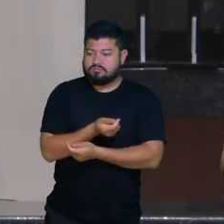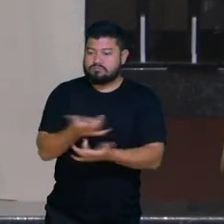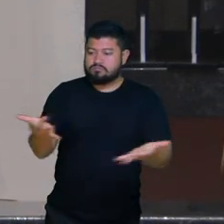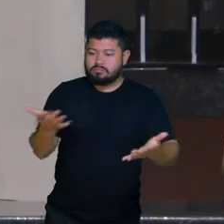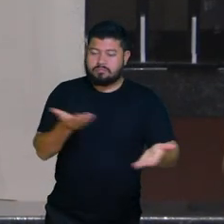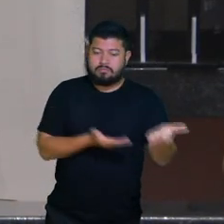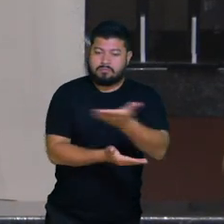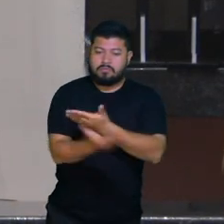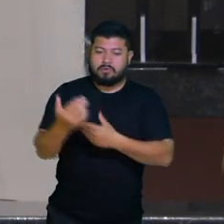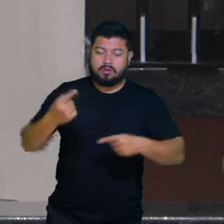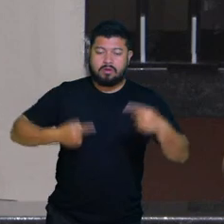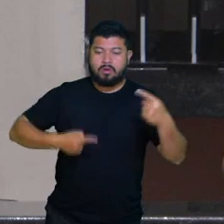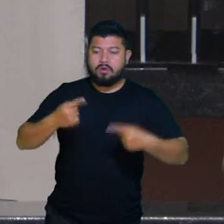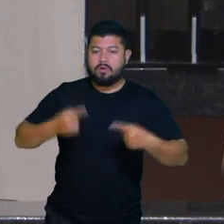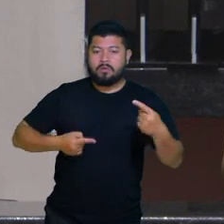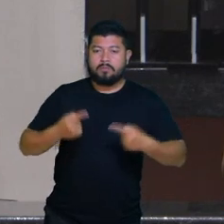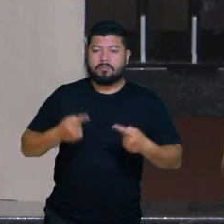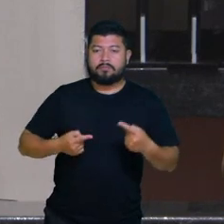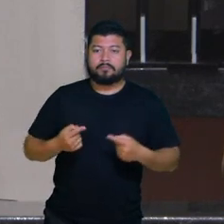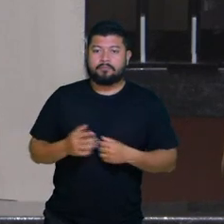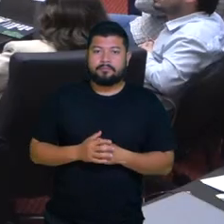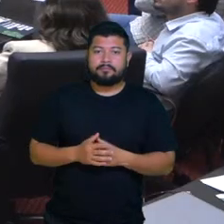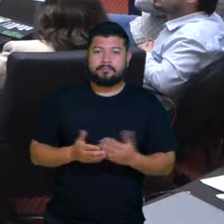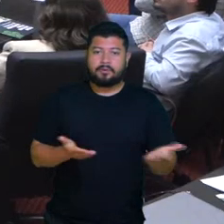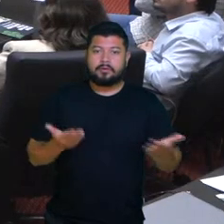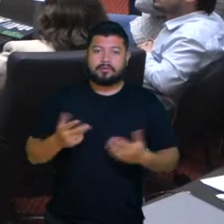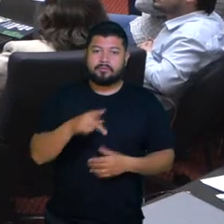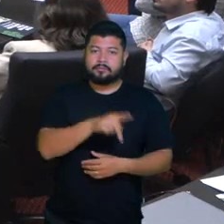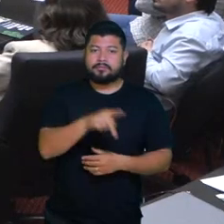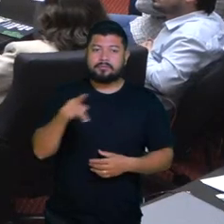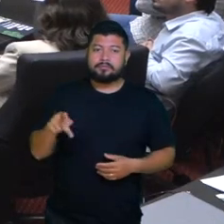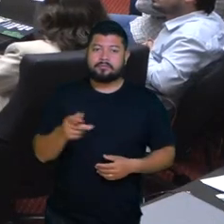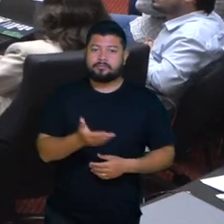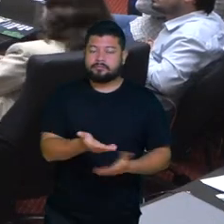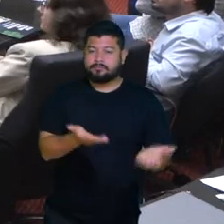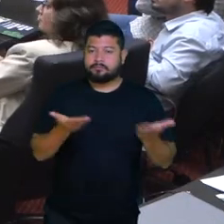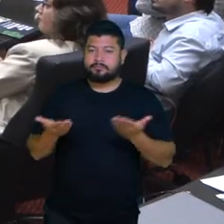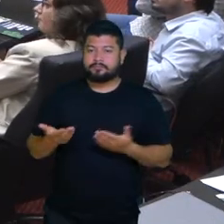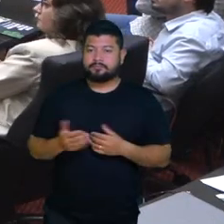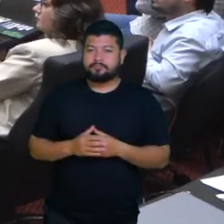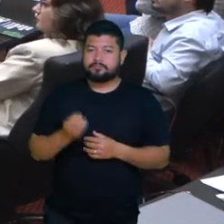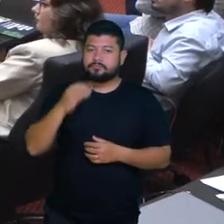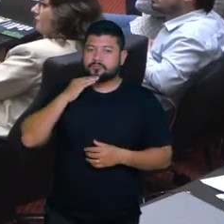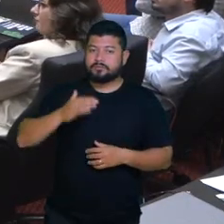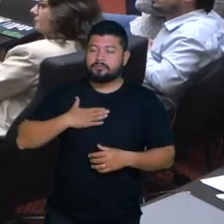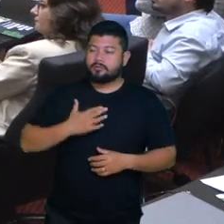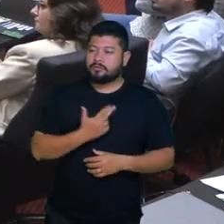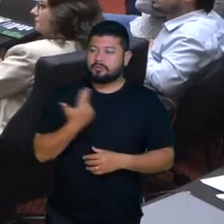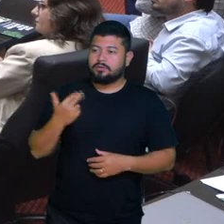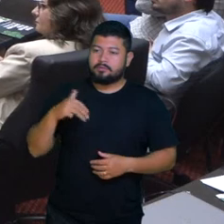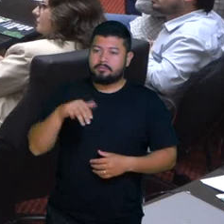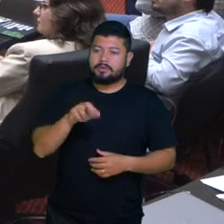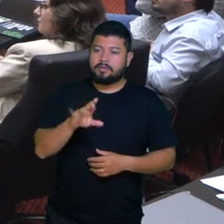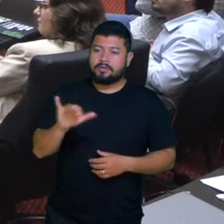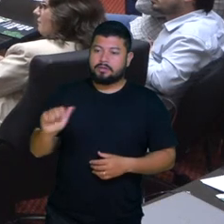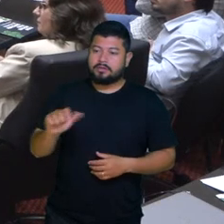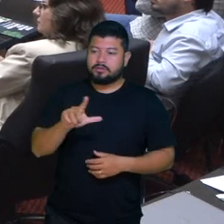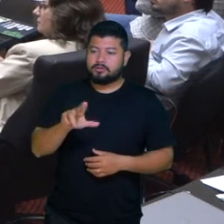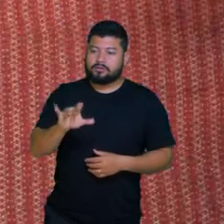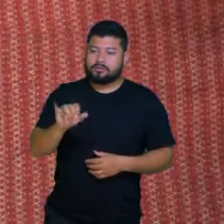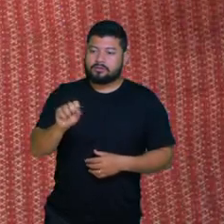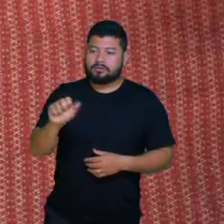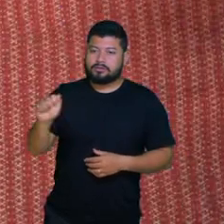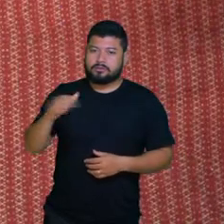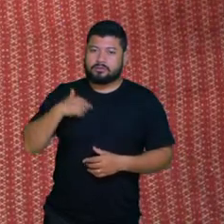contemplando no trabalho posterior pois Professora boa tarde meu nome é Maria lua trabalho na